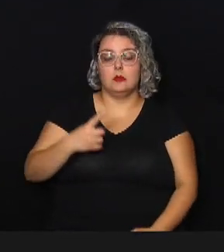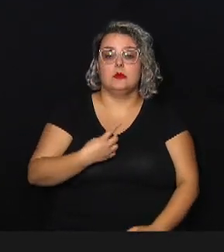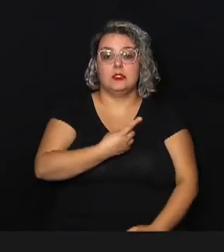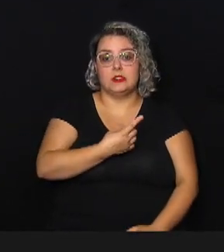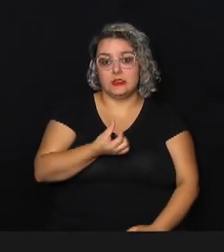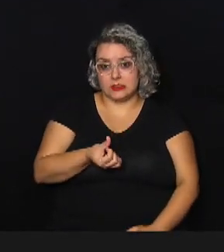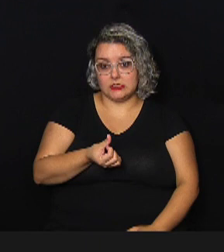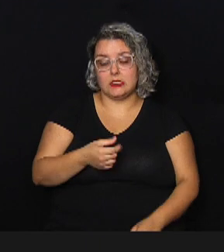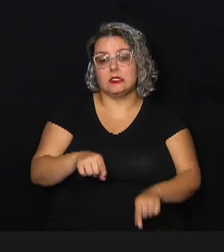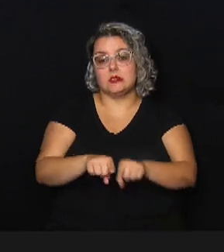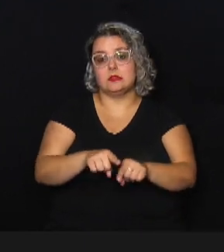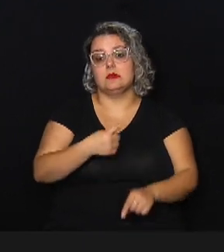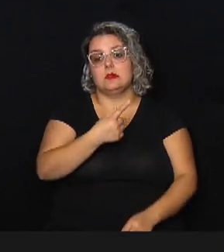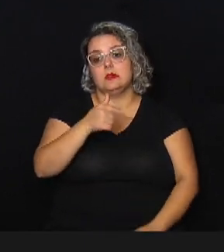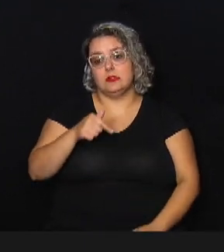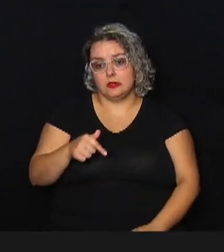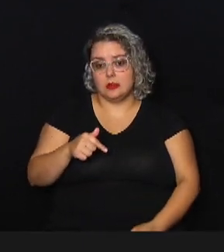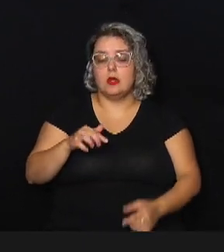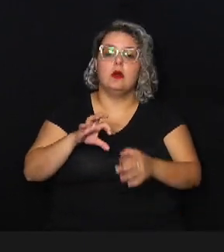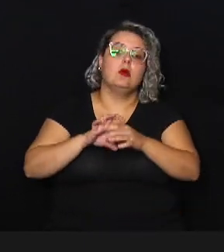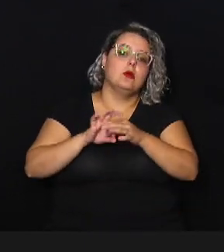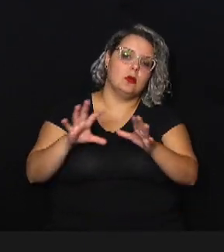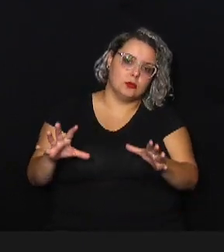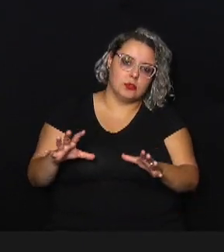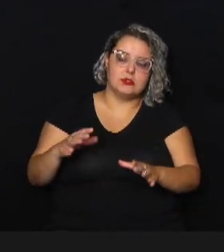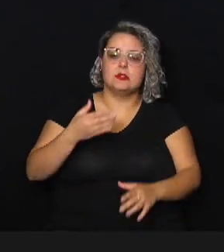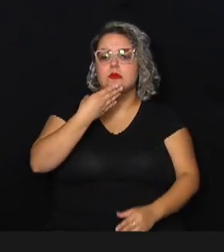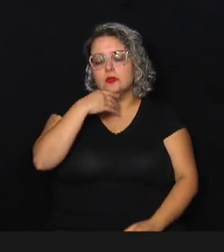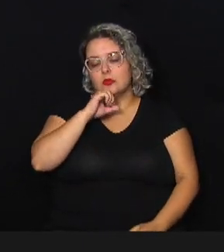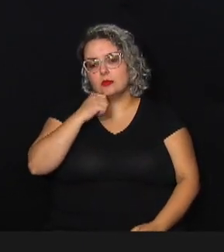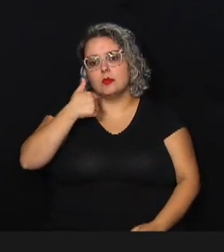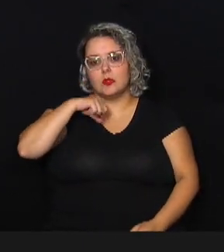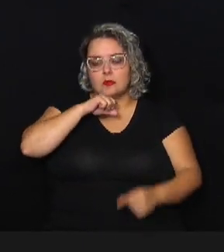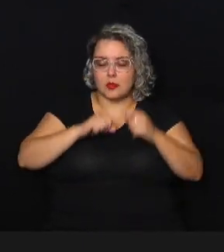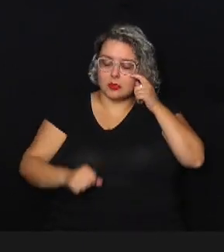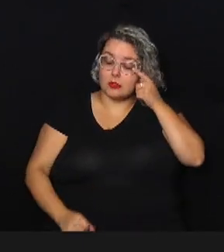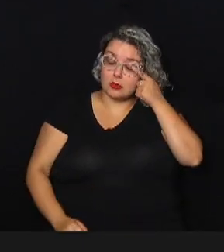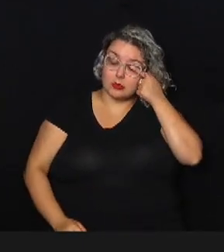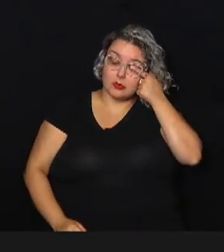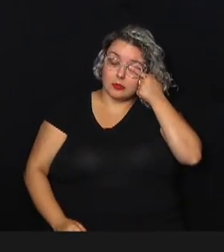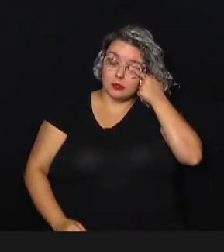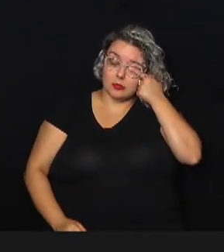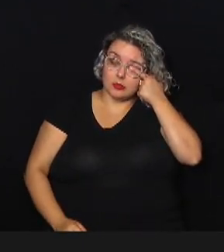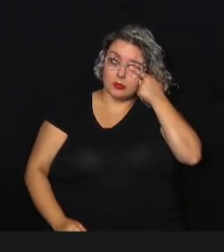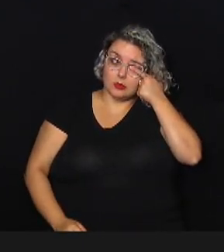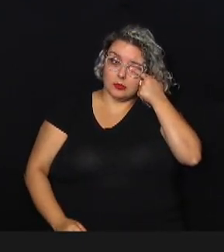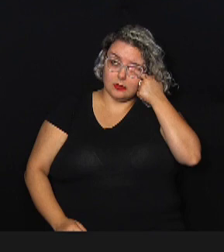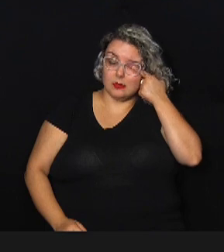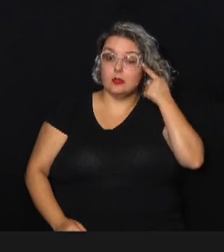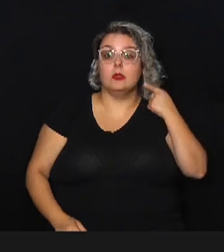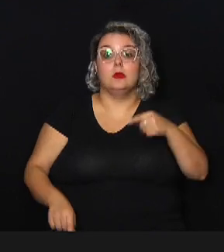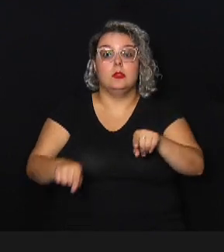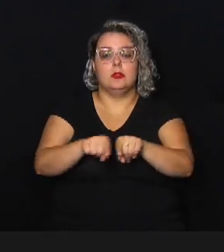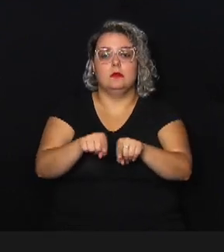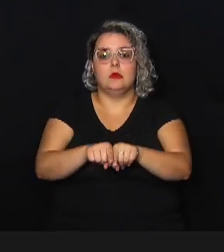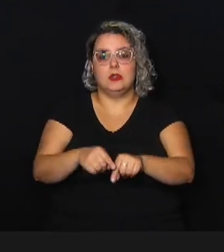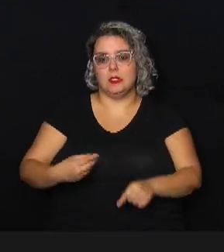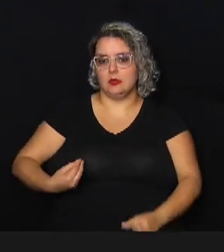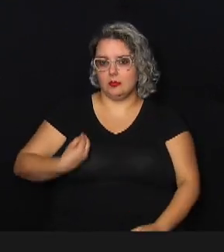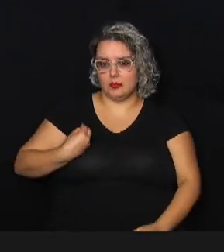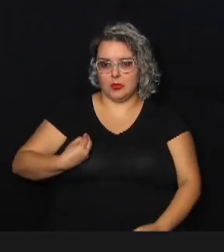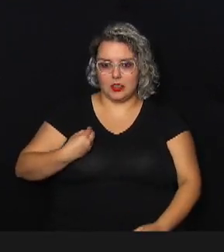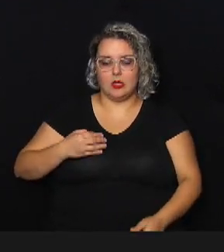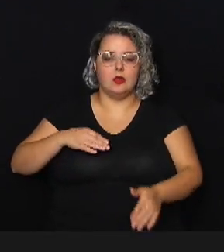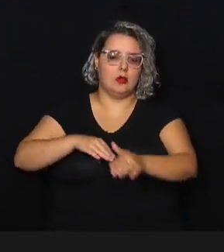precisa daquele terminho de autorização dos pais para doação do sangue, tá? também ter uma vida, ter hábitos